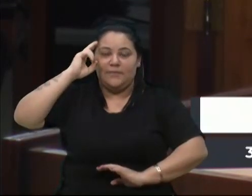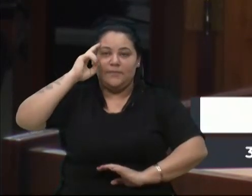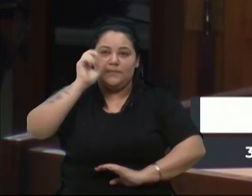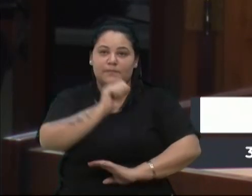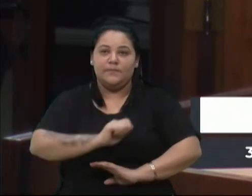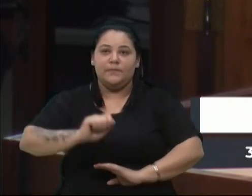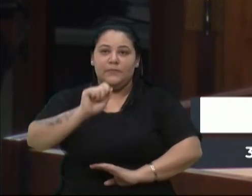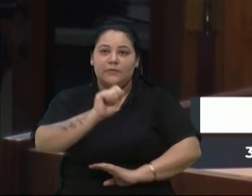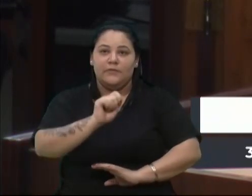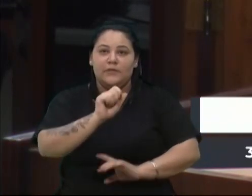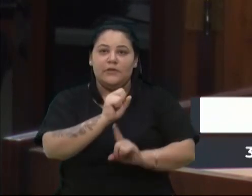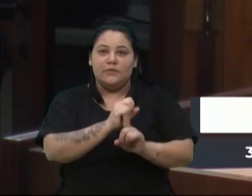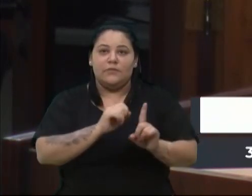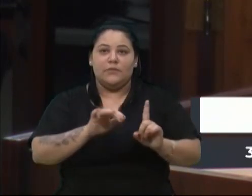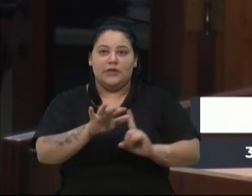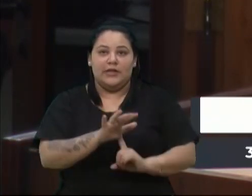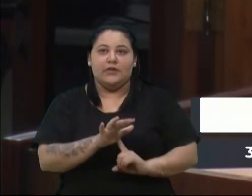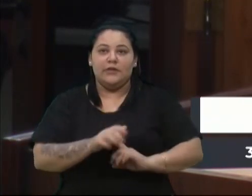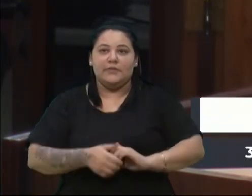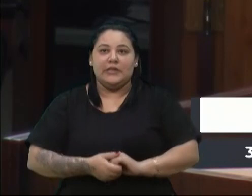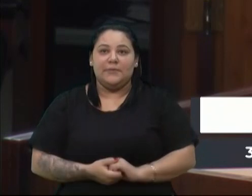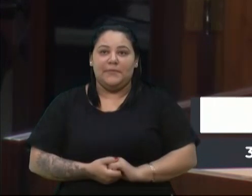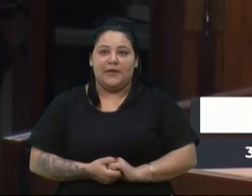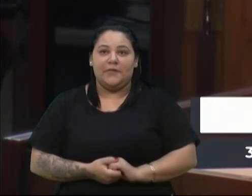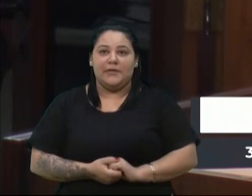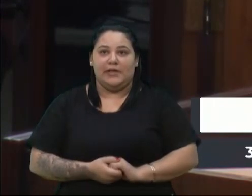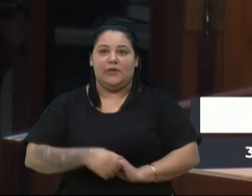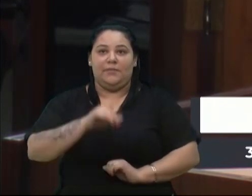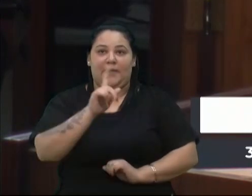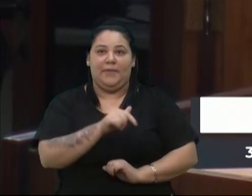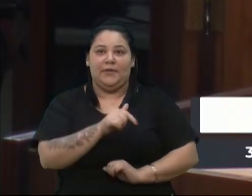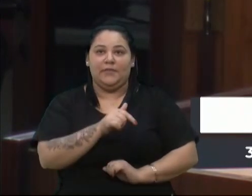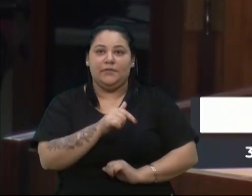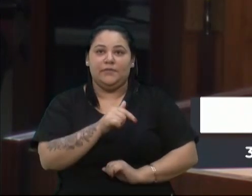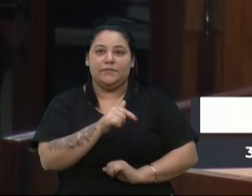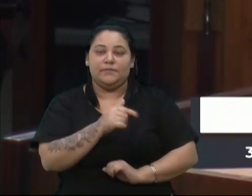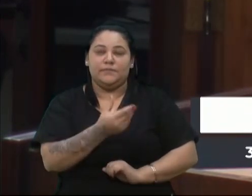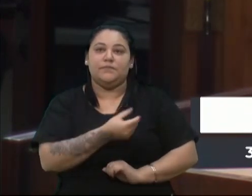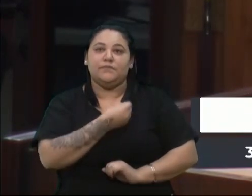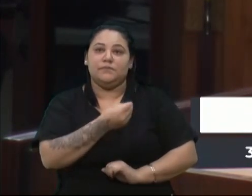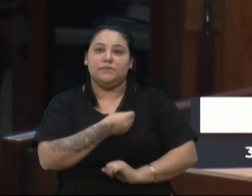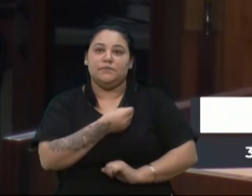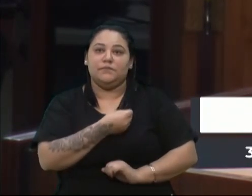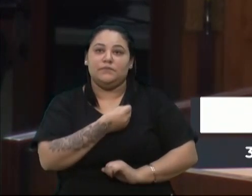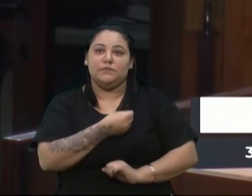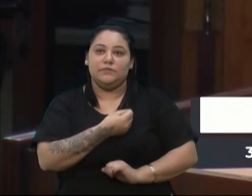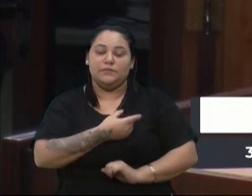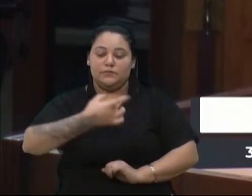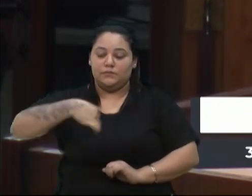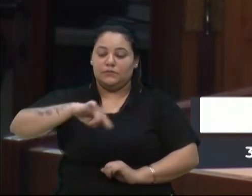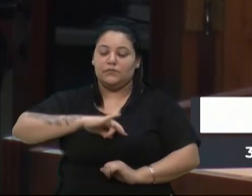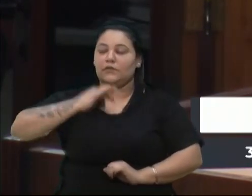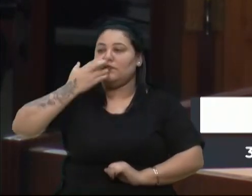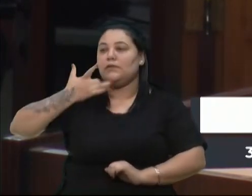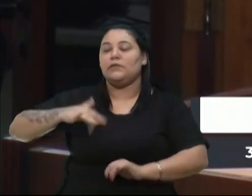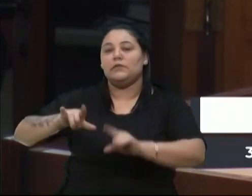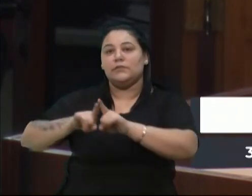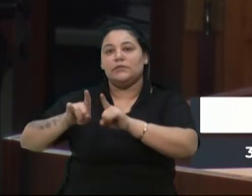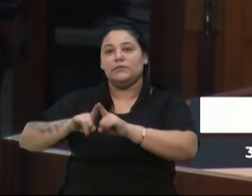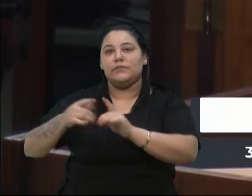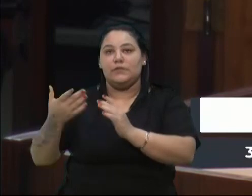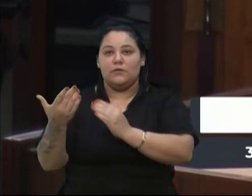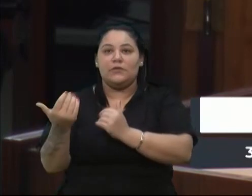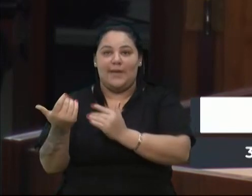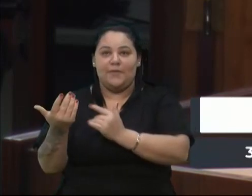que liga principalmente a transformação da vida das nossas crianças,